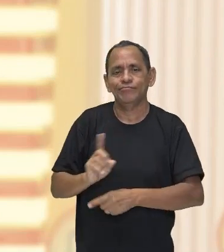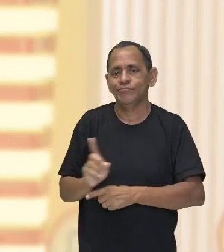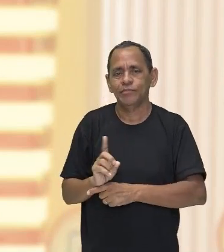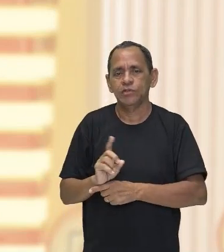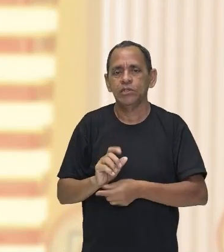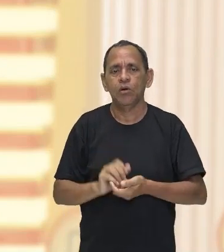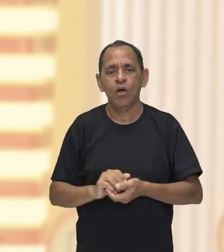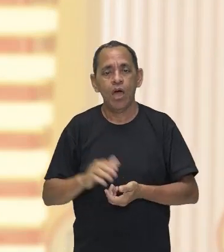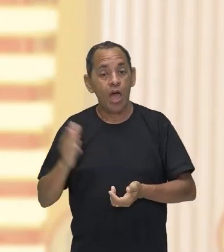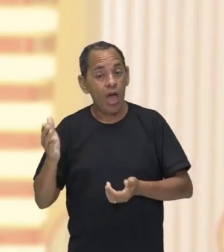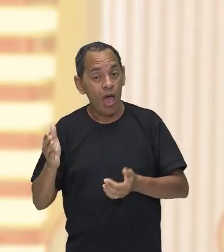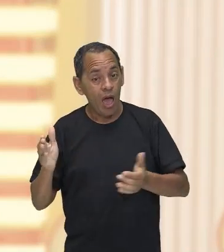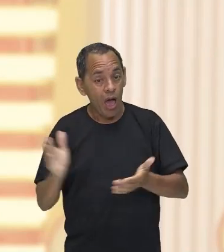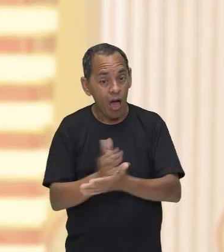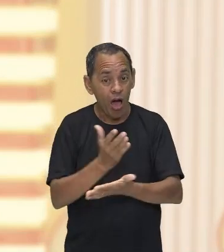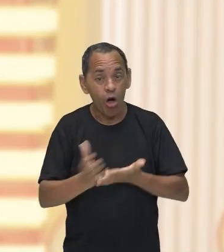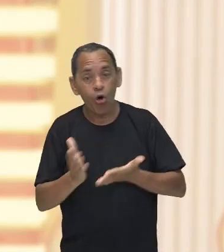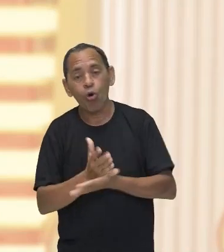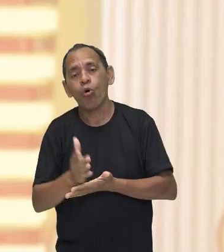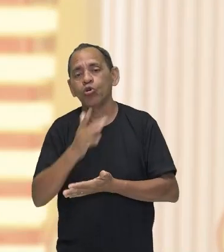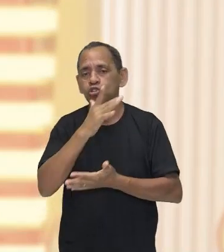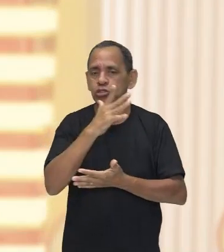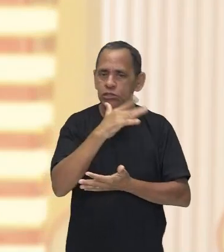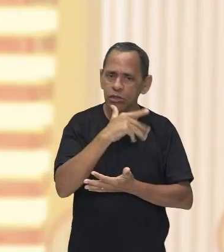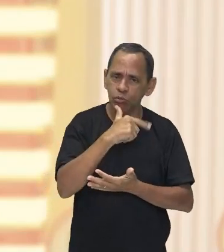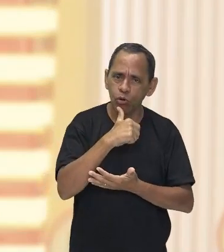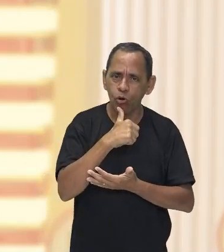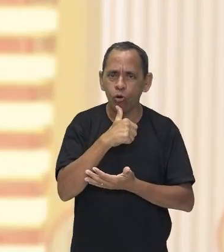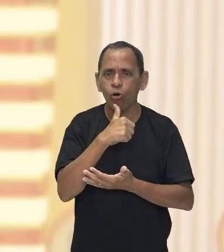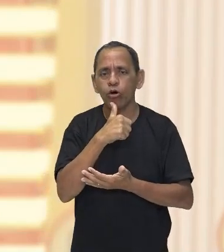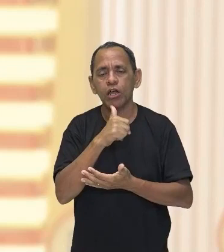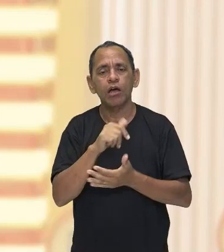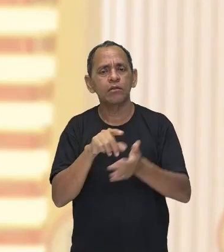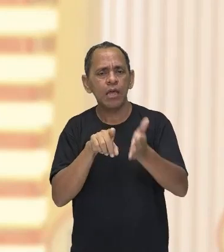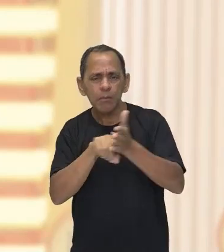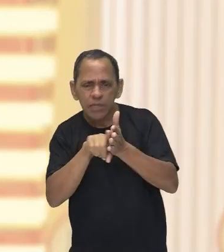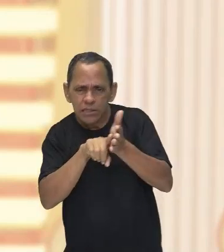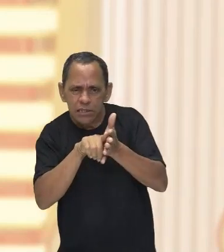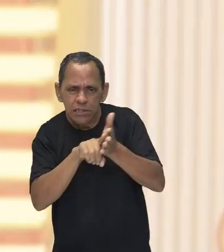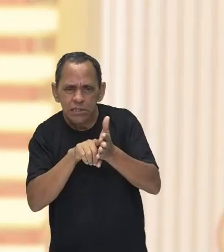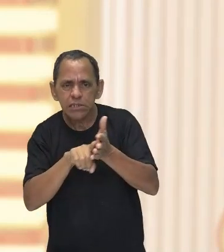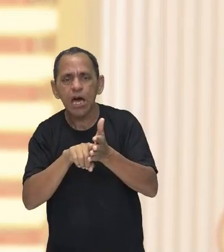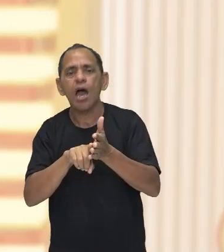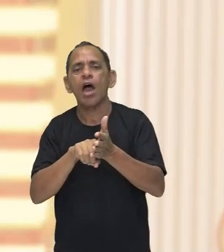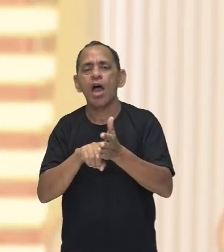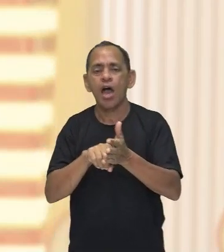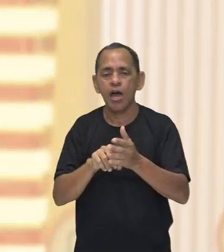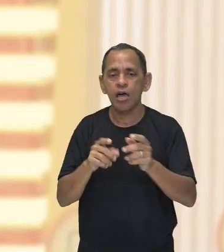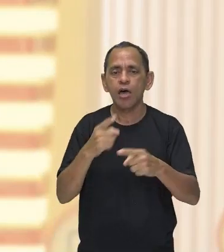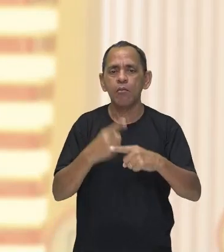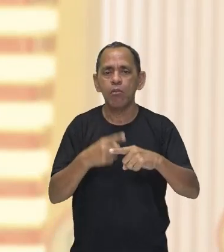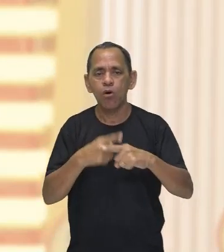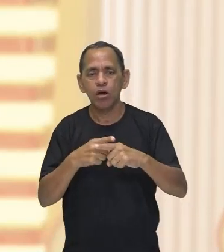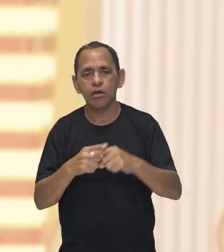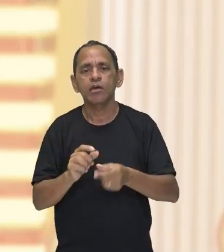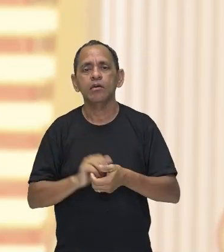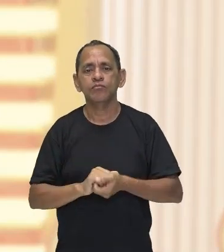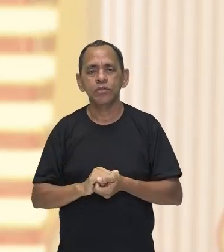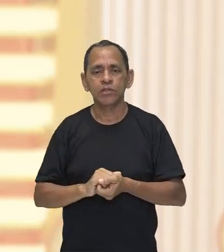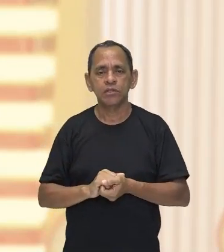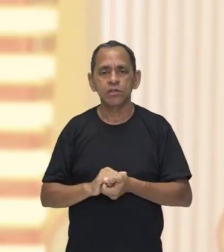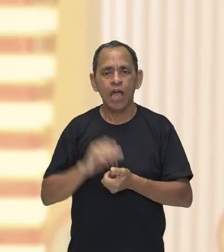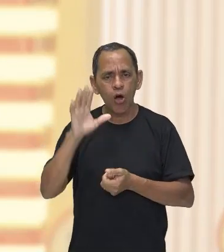vezes há uma demora ou às vezes a gente não consegue investigar o motivo, as causas realmente de algumas mortes.